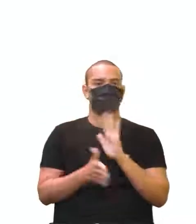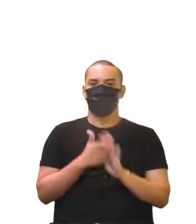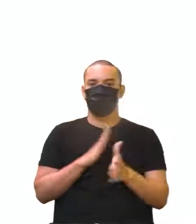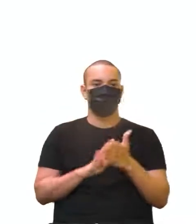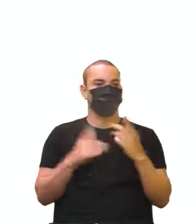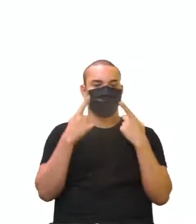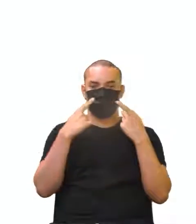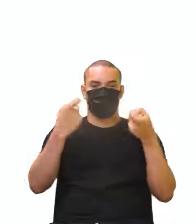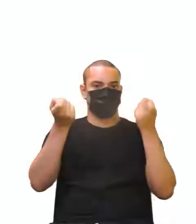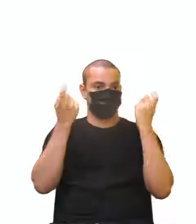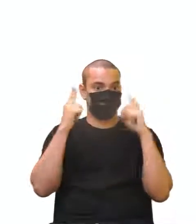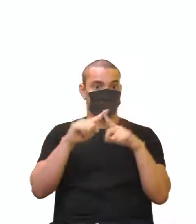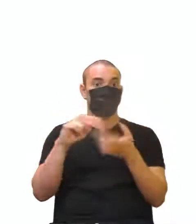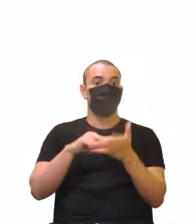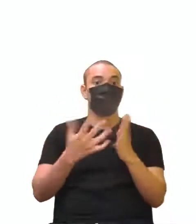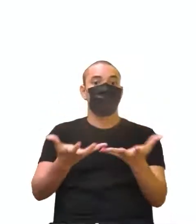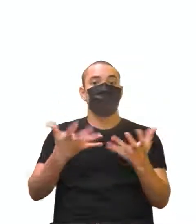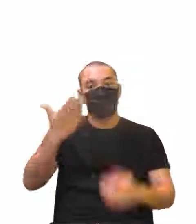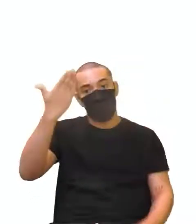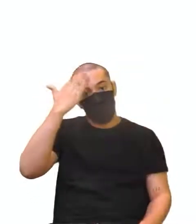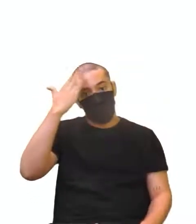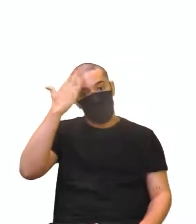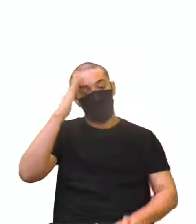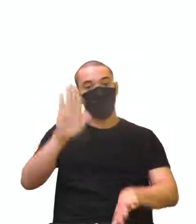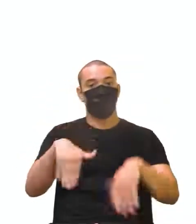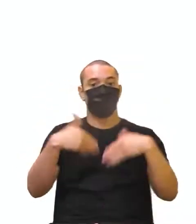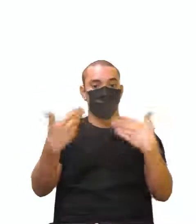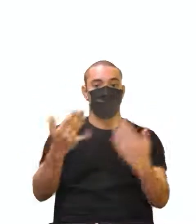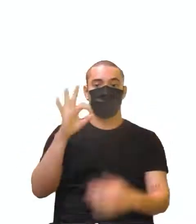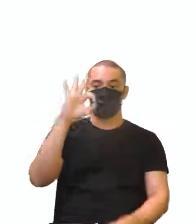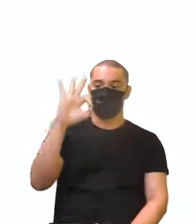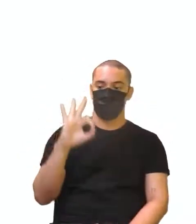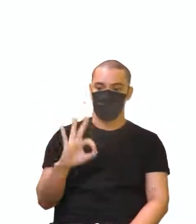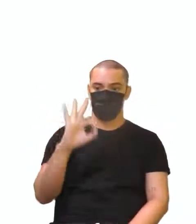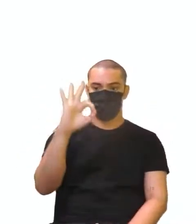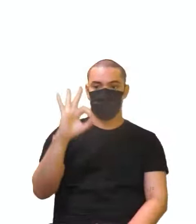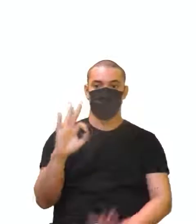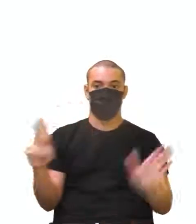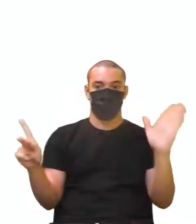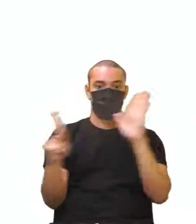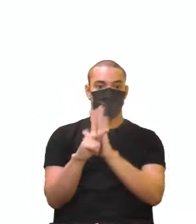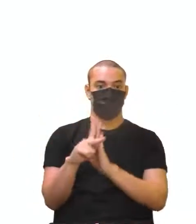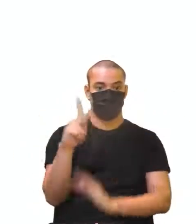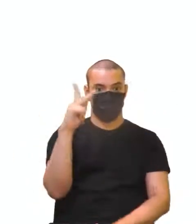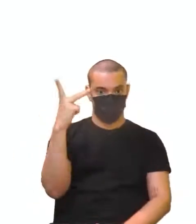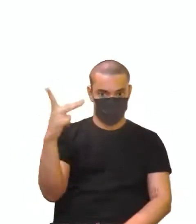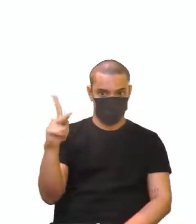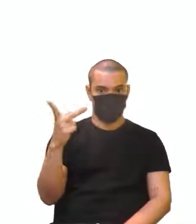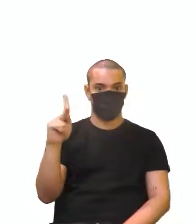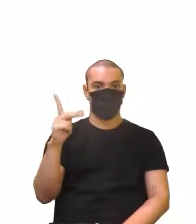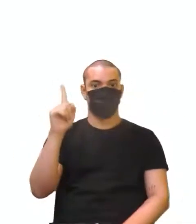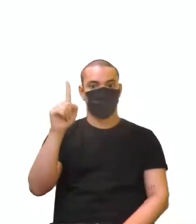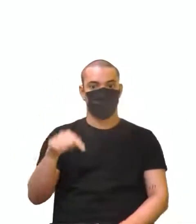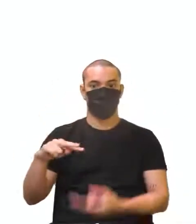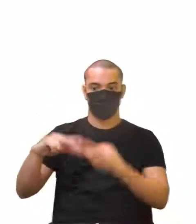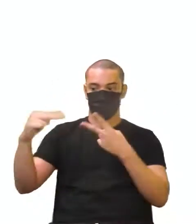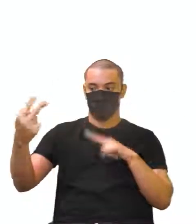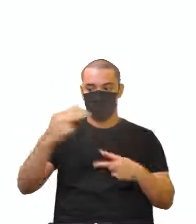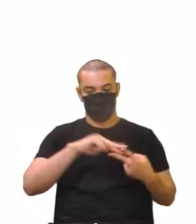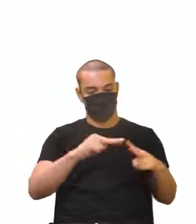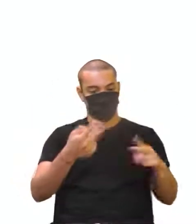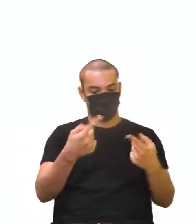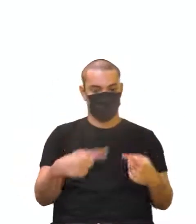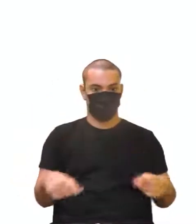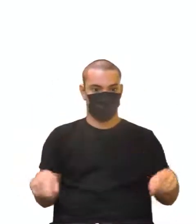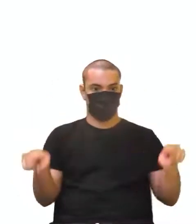ele é mulher, tá bom? Eu quero saber se esse indivíduo, qual é a probabilidade dele ser heterozigoto como